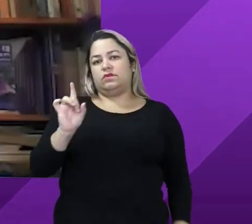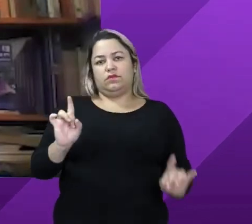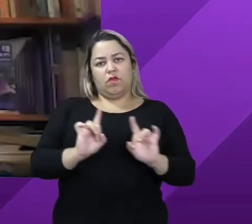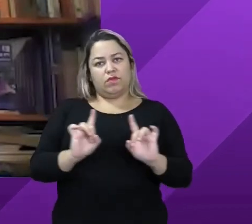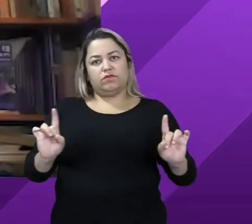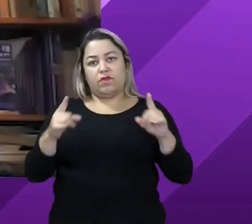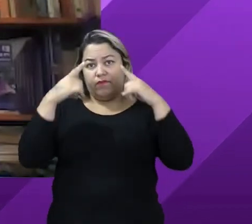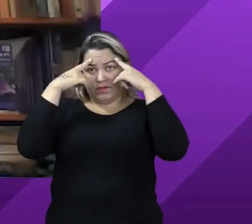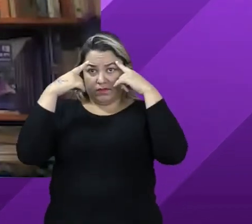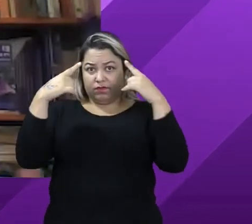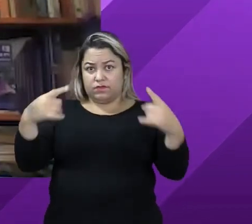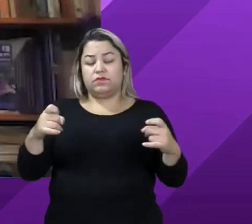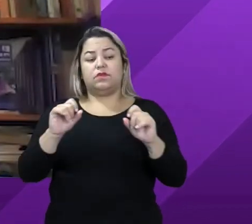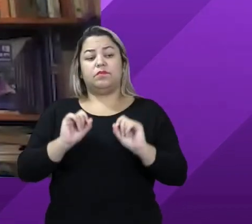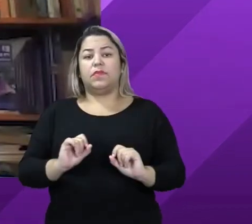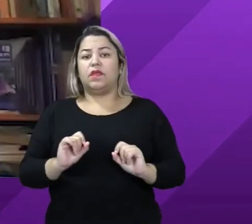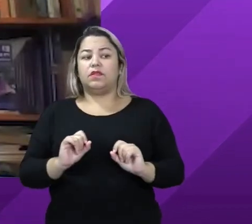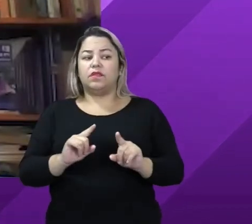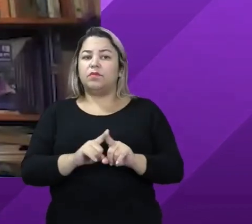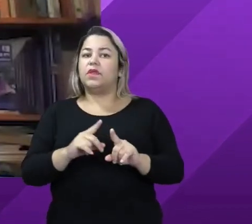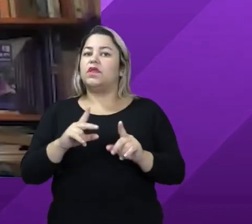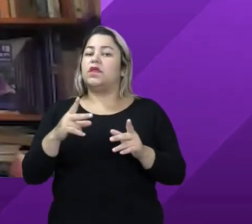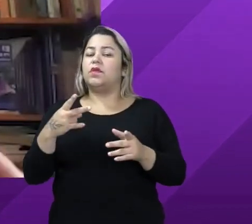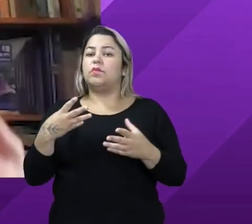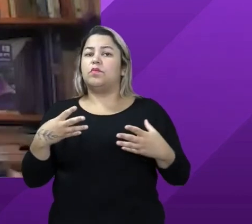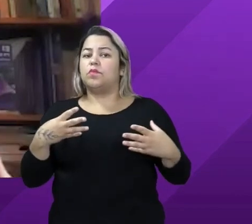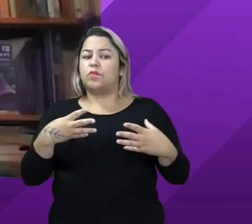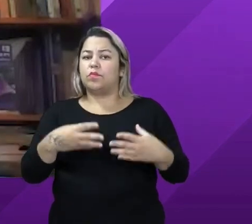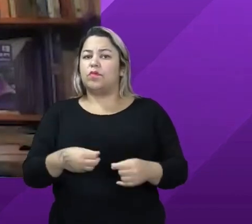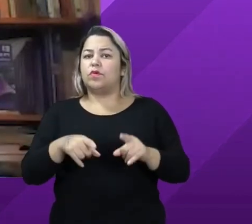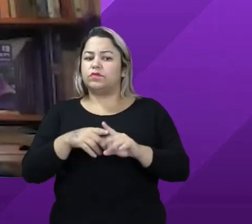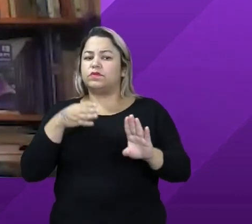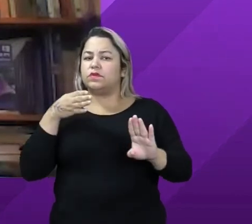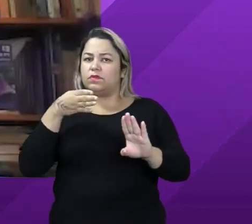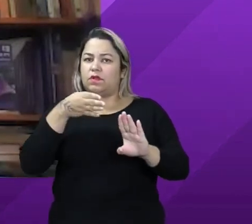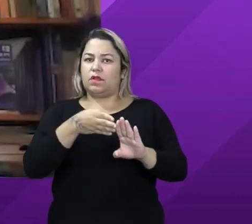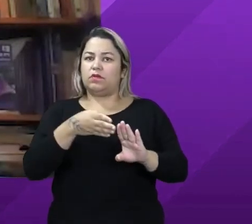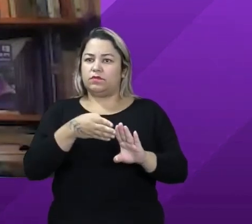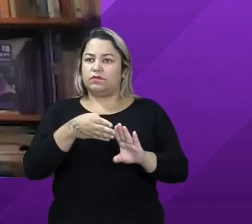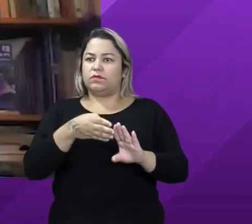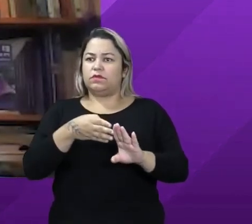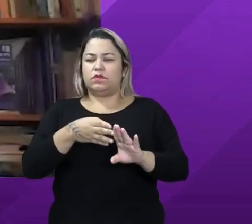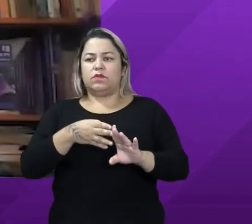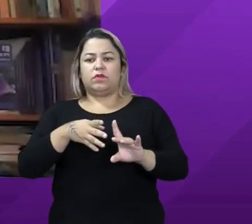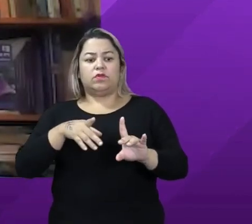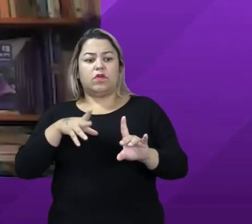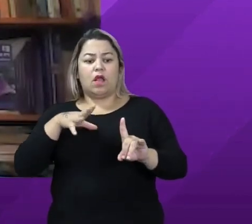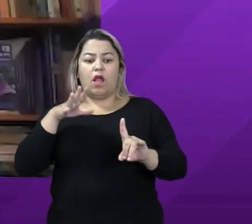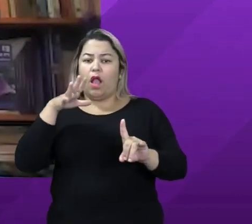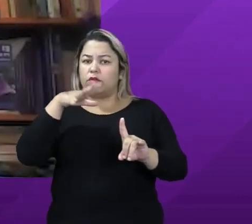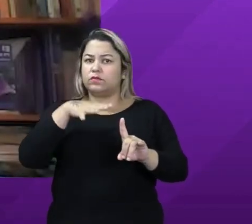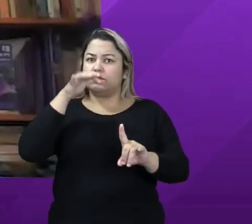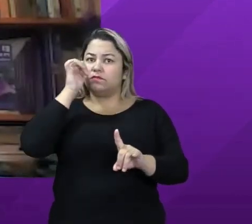violência. A violência expressa um elemento muito central na dominação sobre as